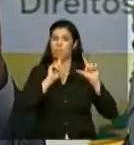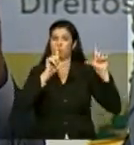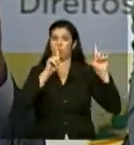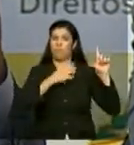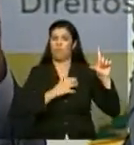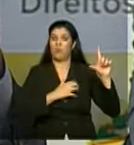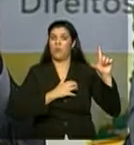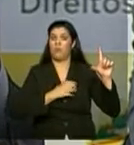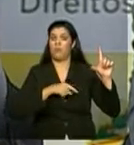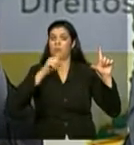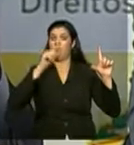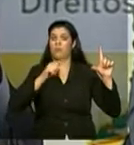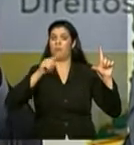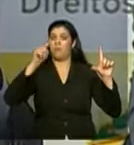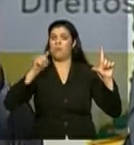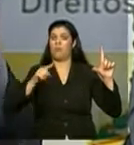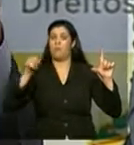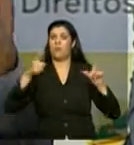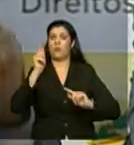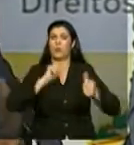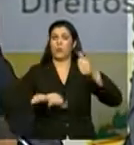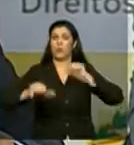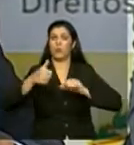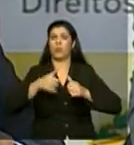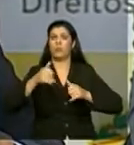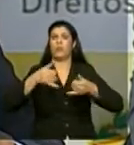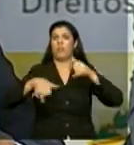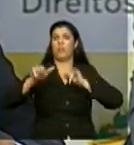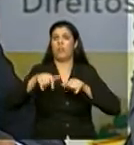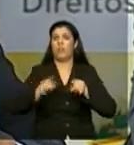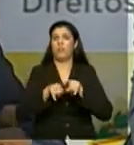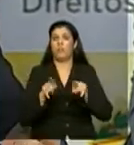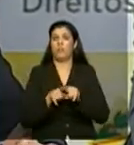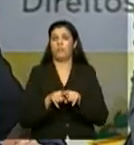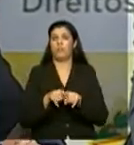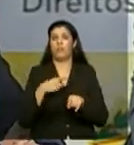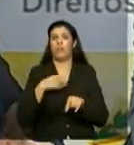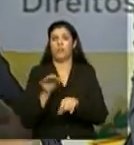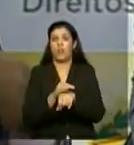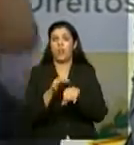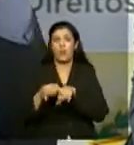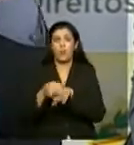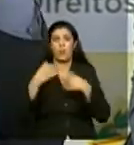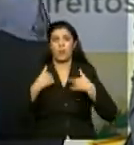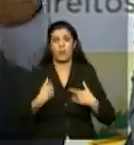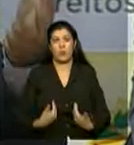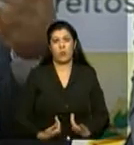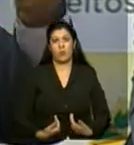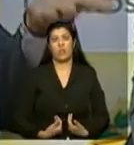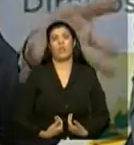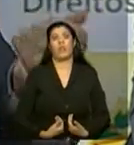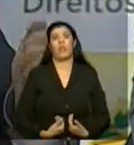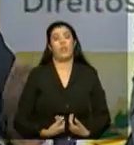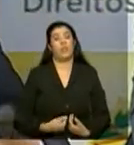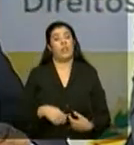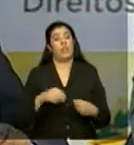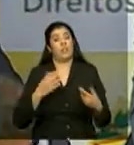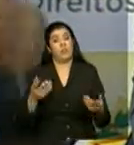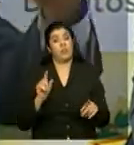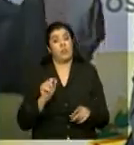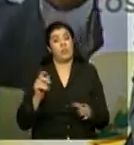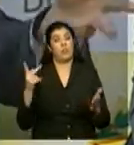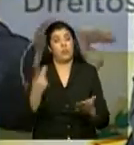em si mágica e podem manifestações dano celular portanto a 1 quando eu era praticar uma